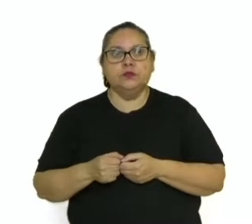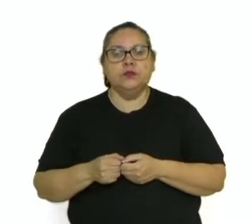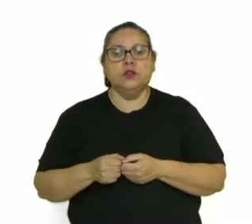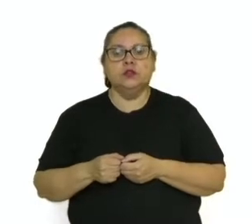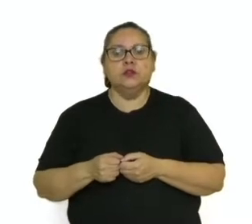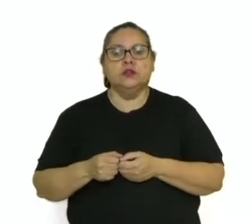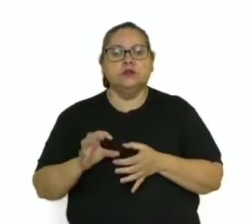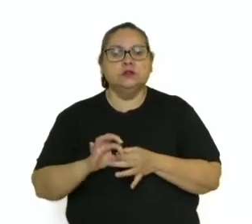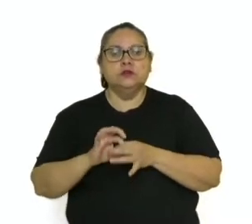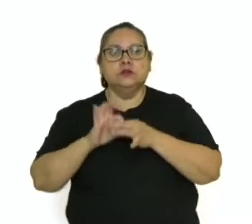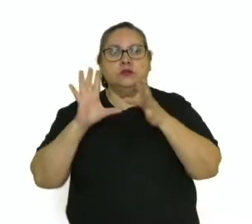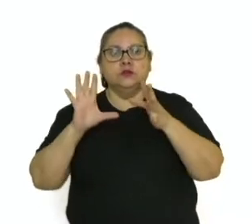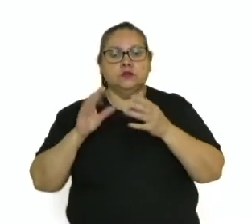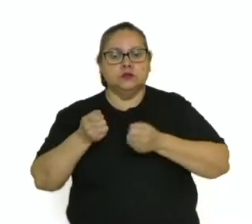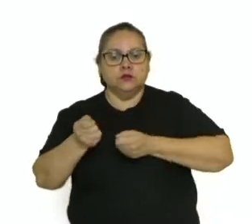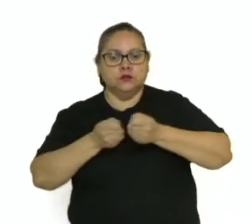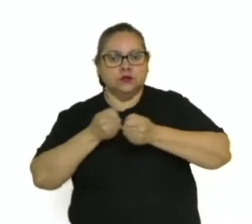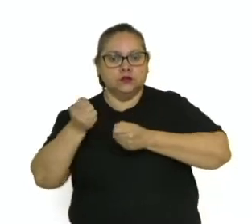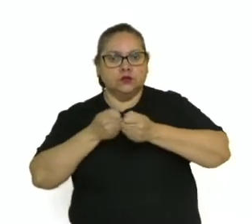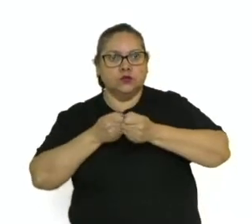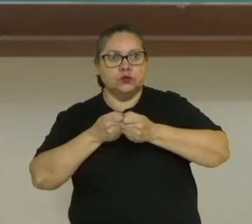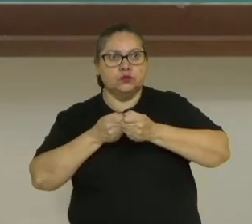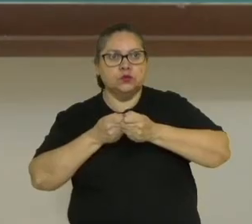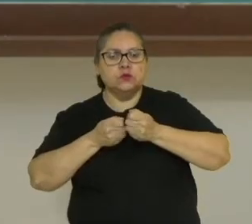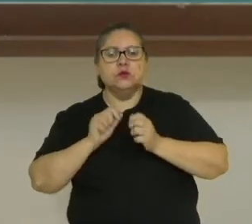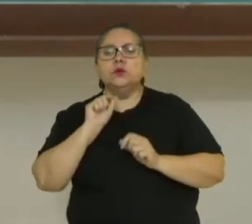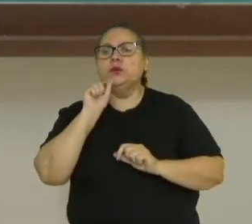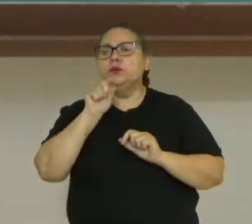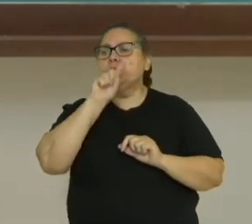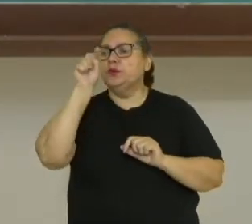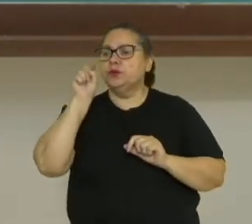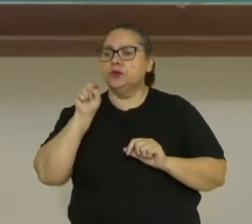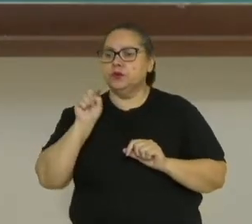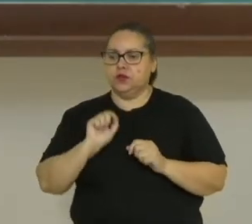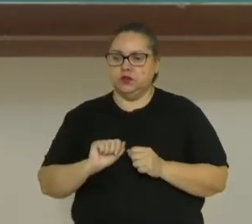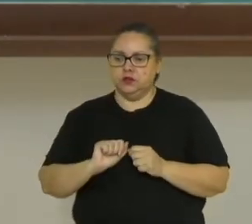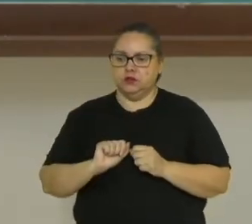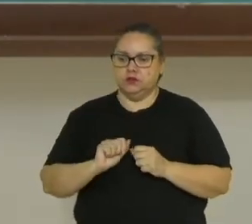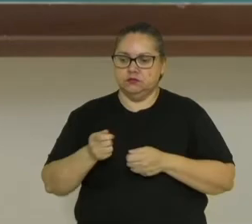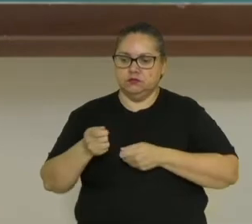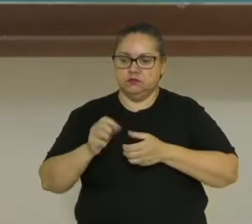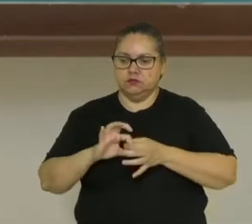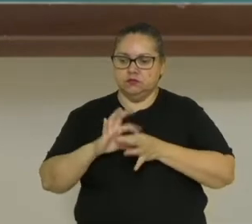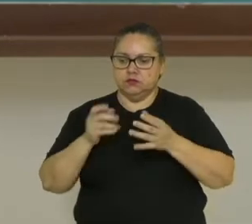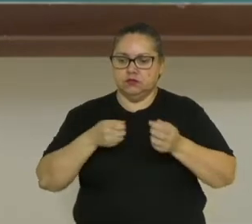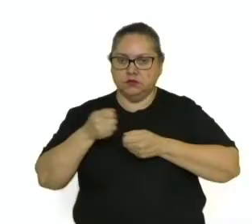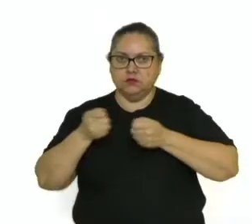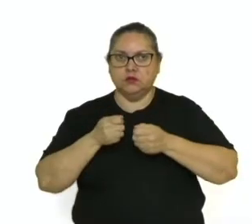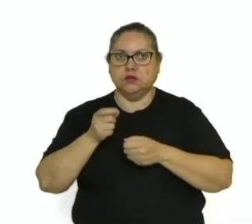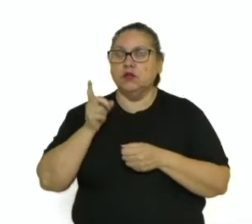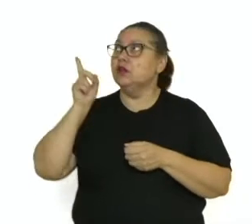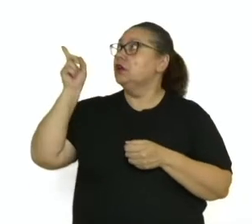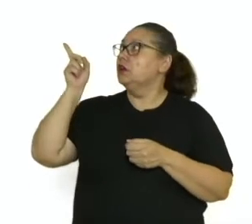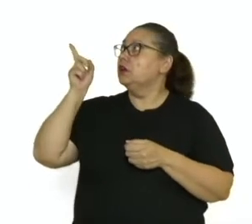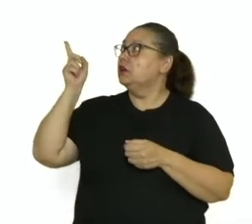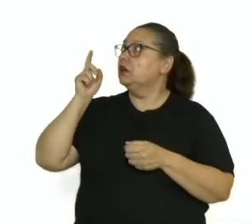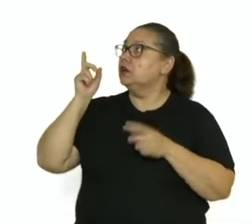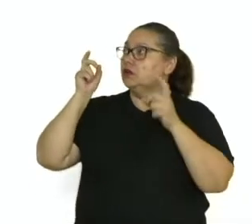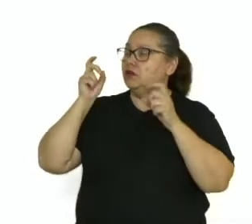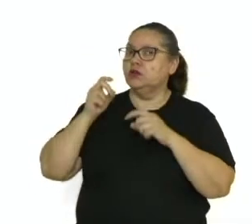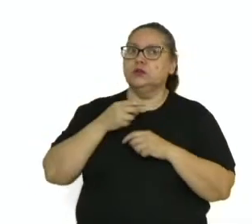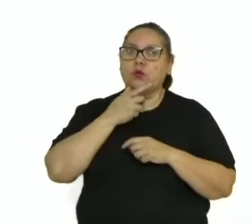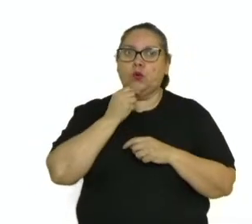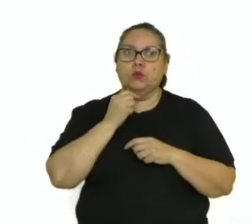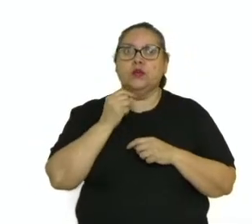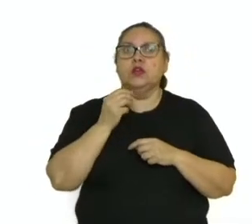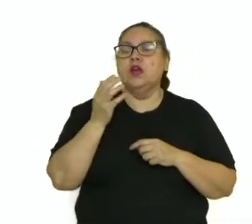Sobre o liberalismo econômico, O que é o liberalismo econômico? Esse ali na foto é Adam Smith. O